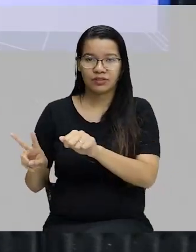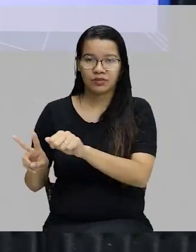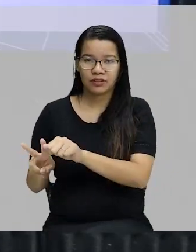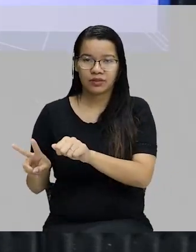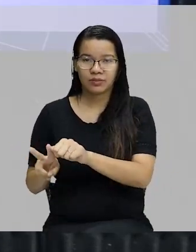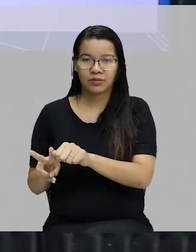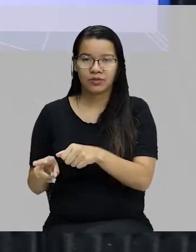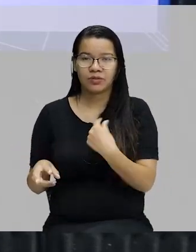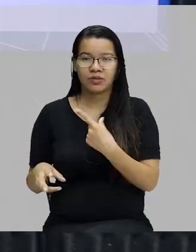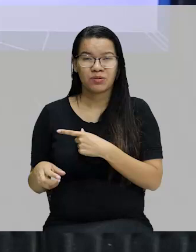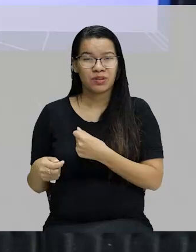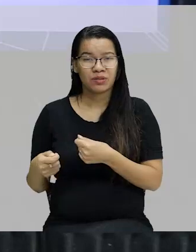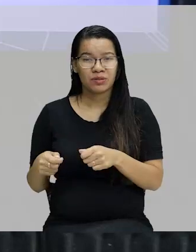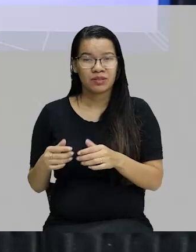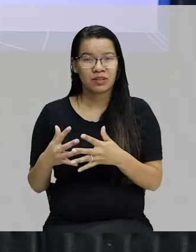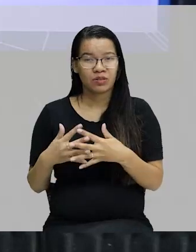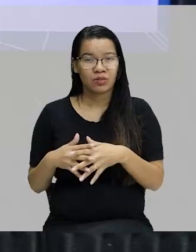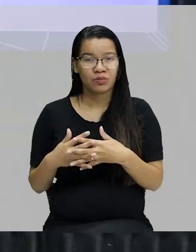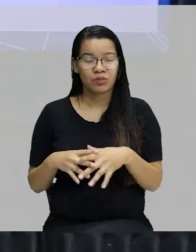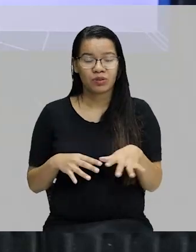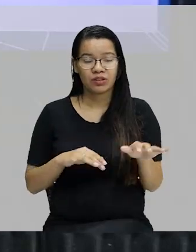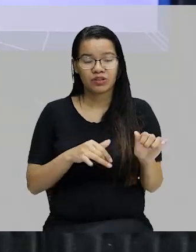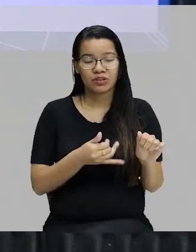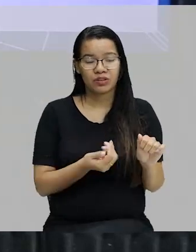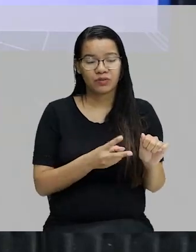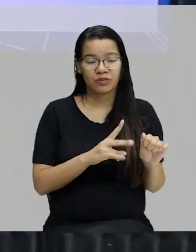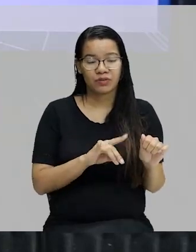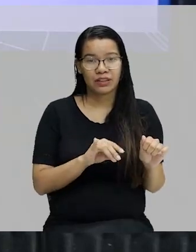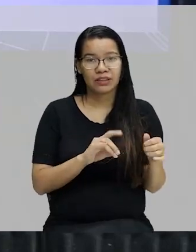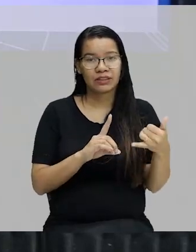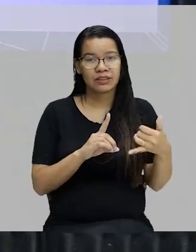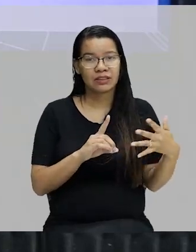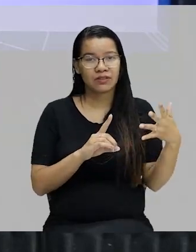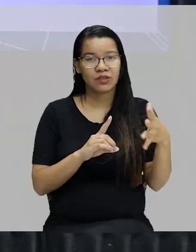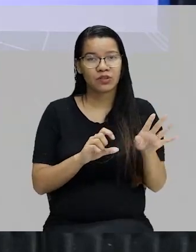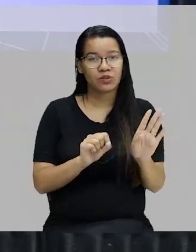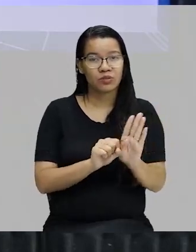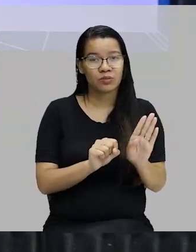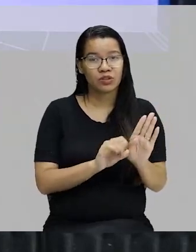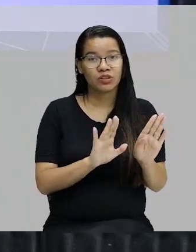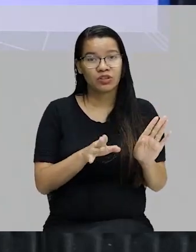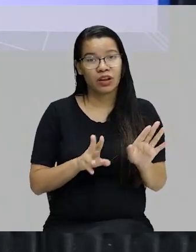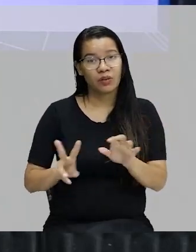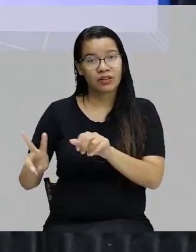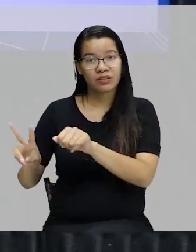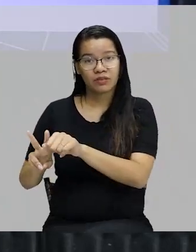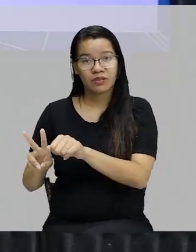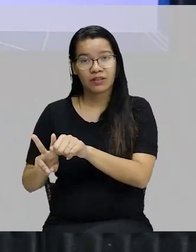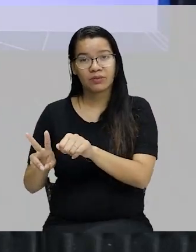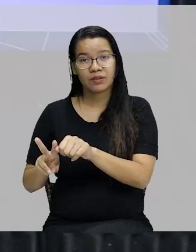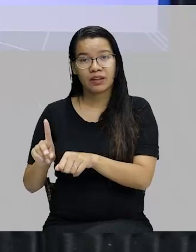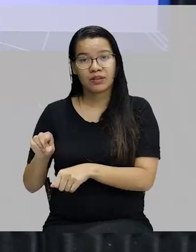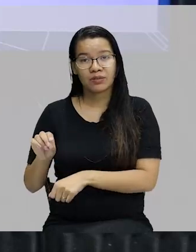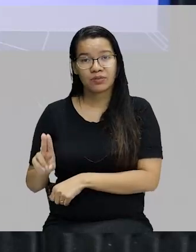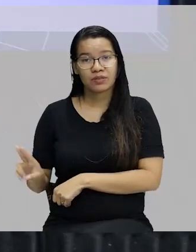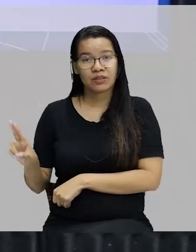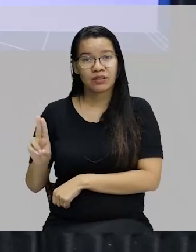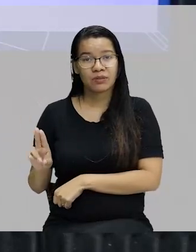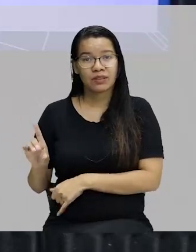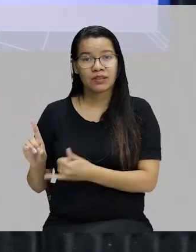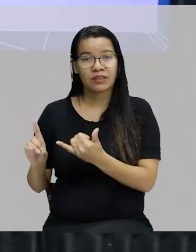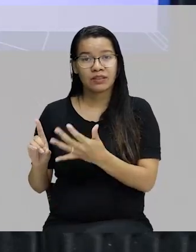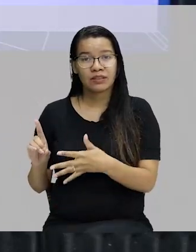ter algumas confusões. O adjetivo ele vai descrever um substantivo, enquanto um advérbio ele é usado para